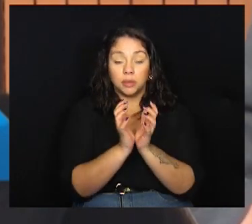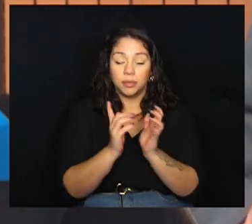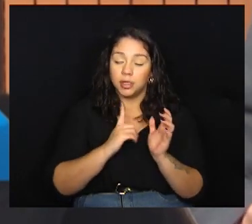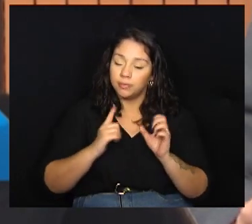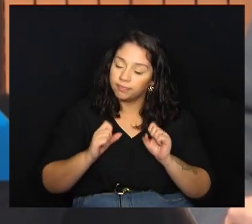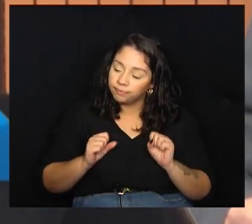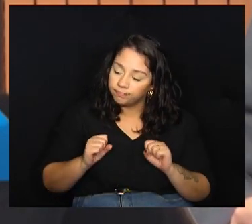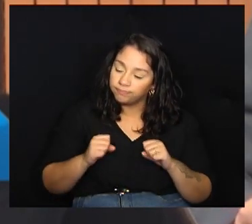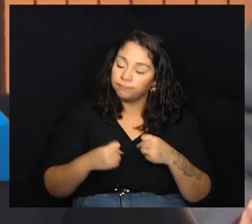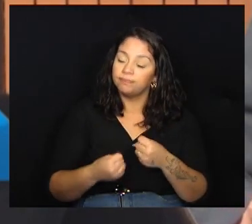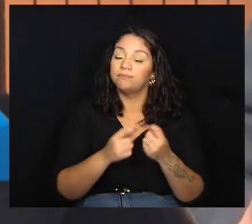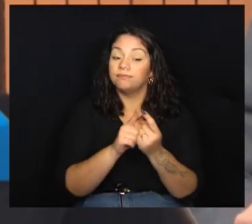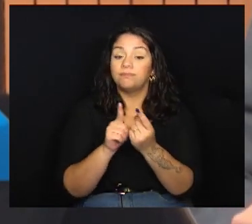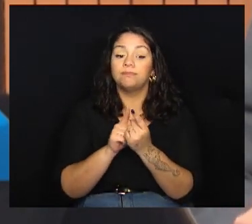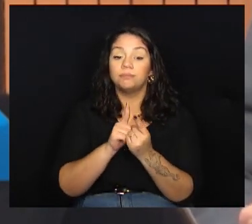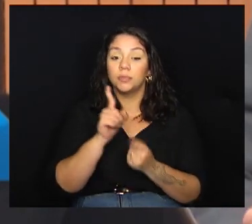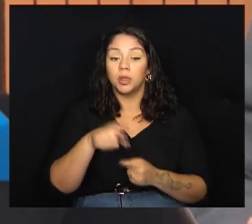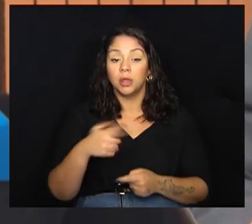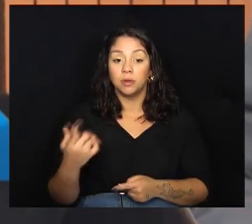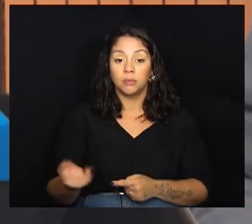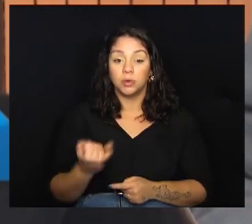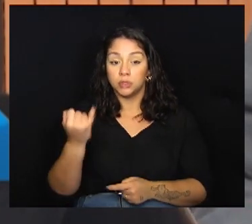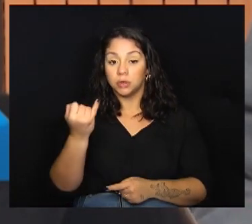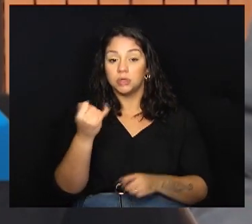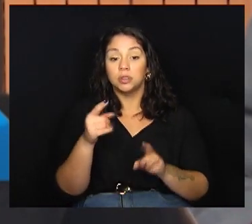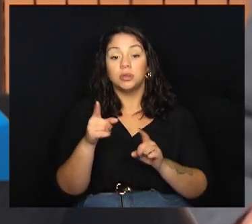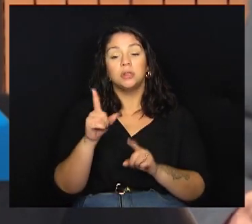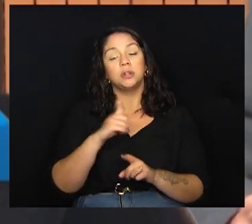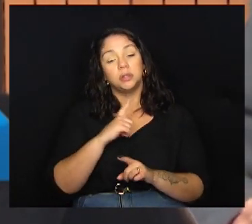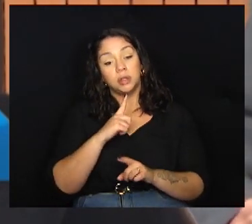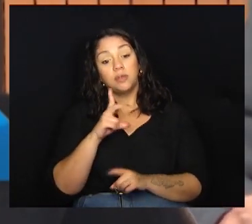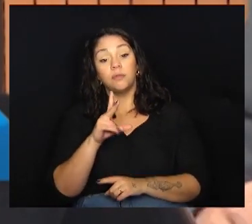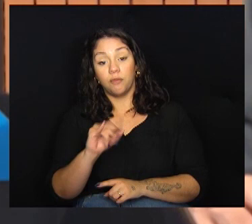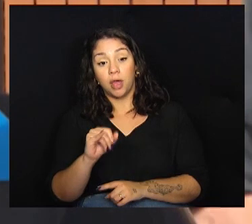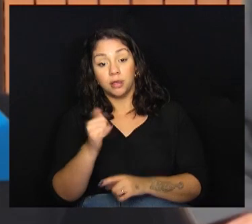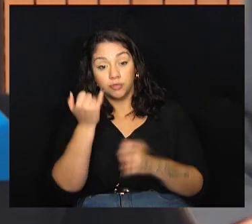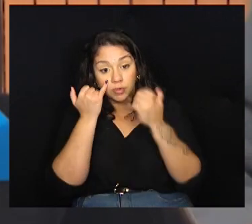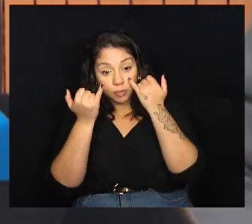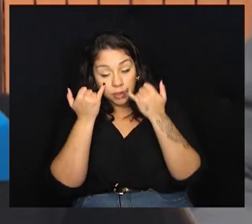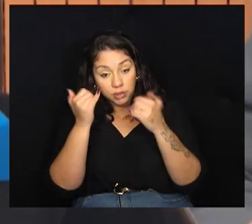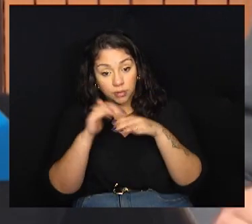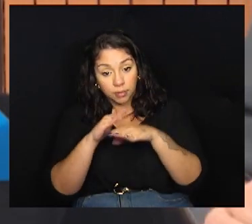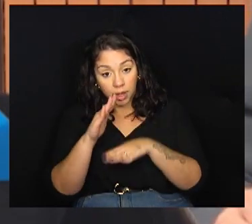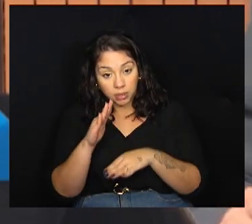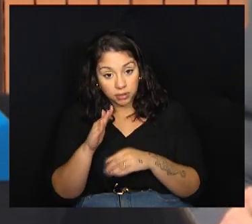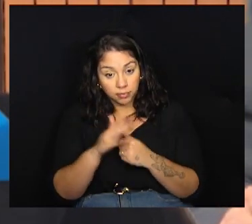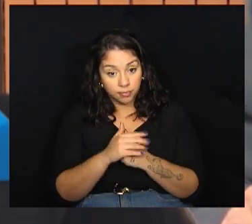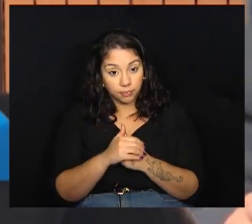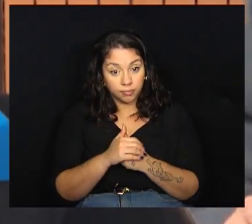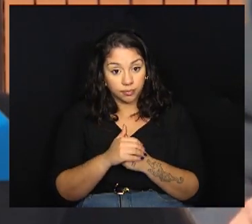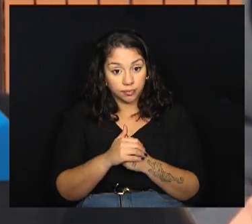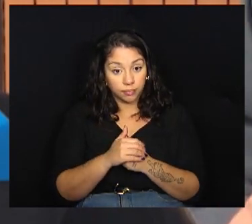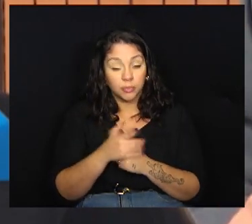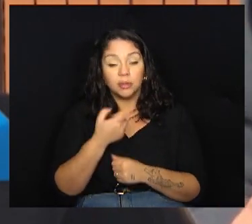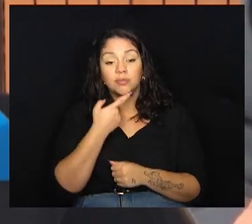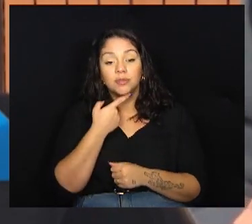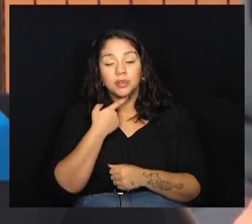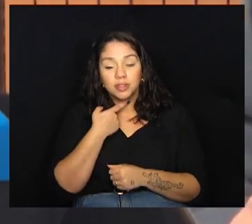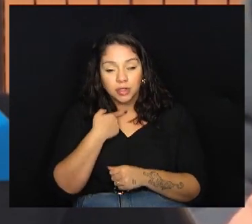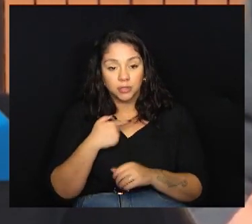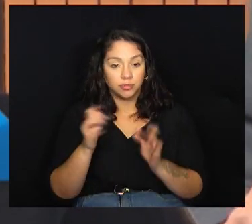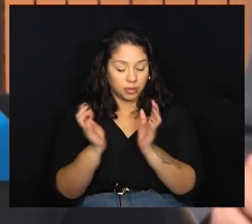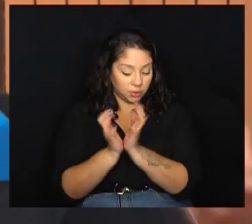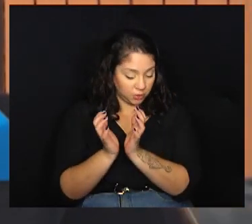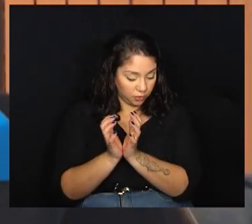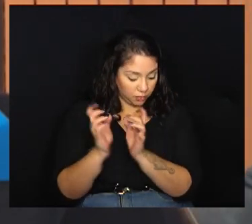de grande valia, de grande importância. Certamente nós teremos mais informações hoje e o desejo da comissão,